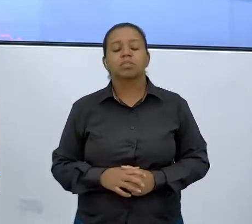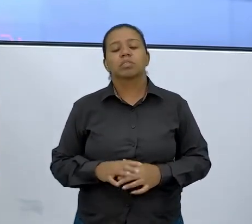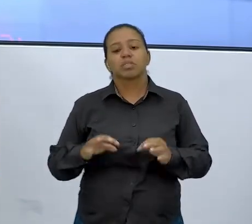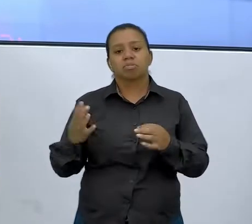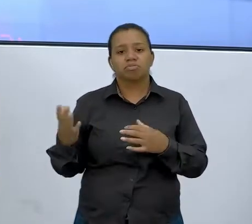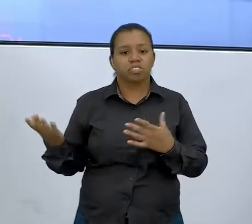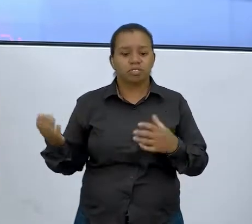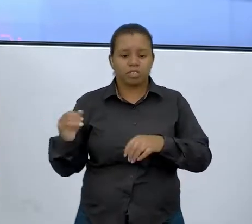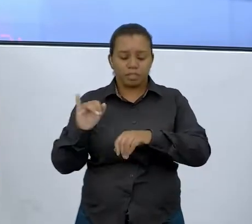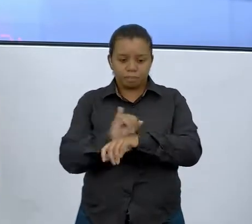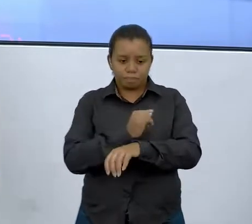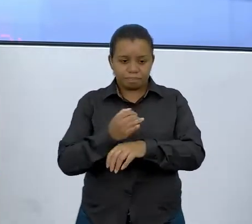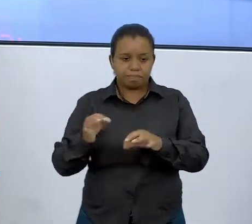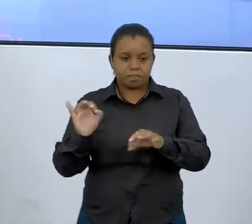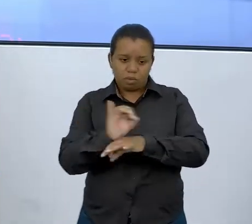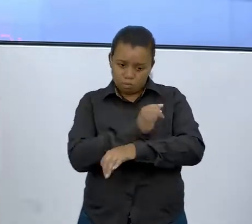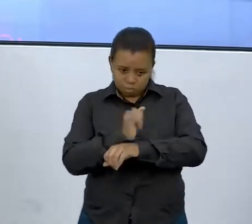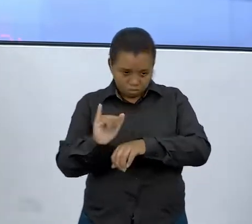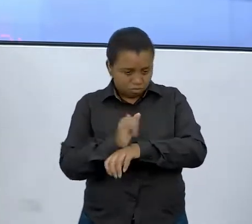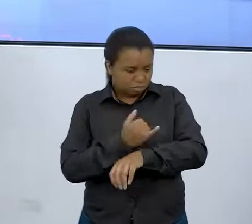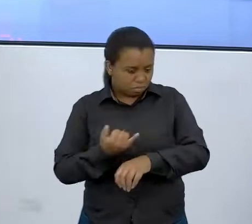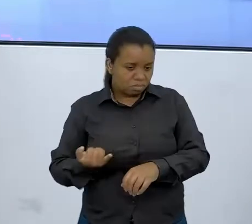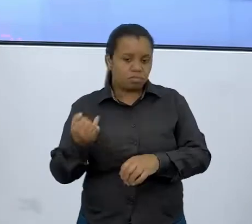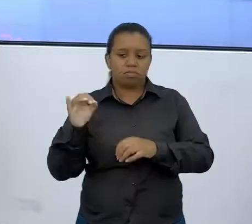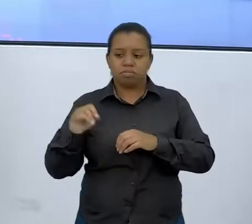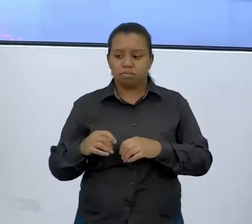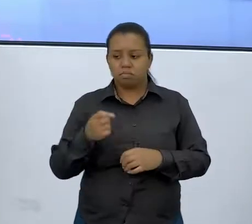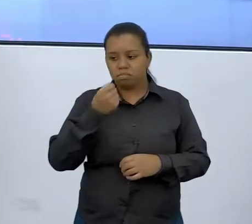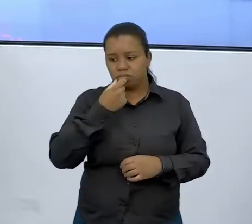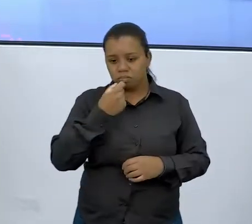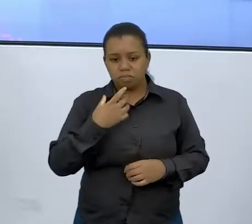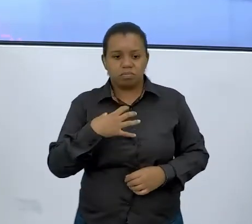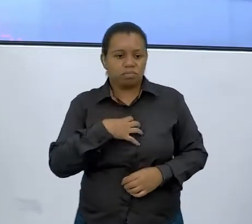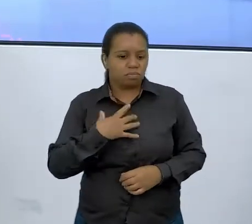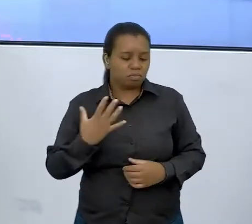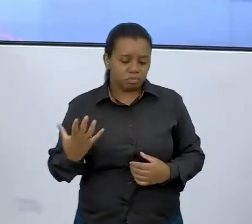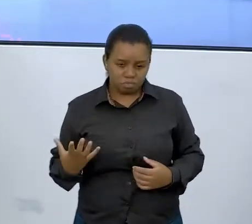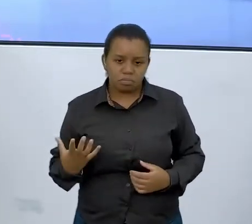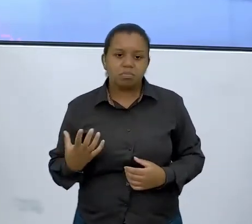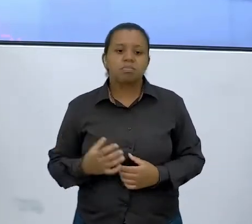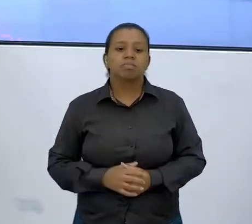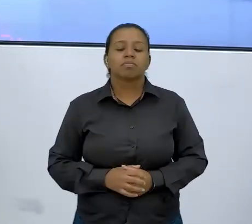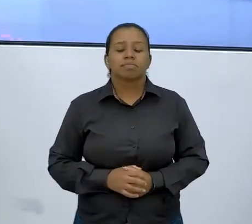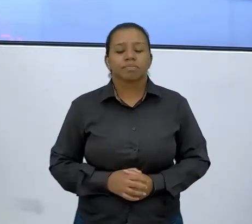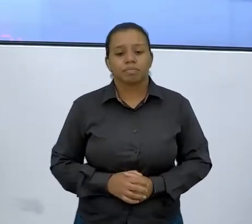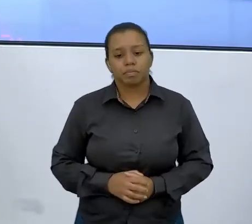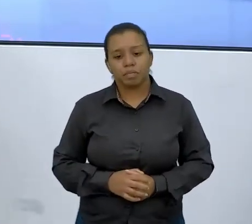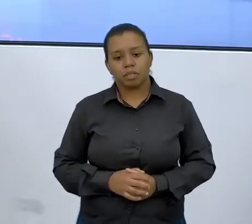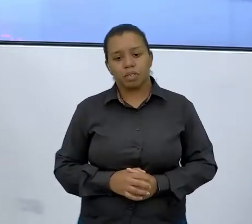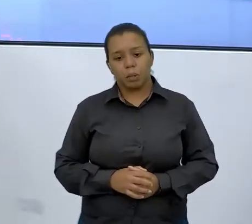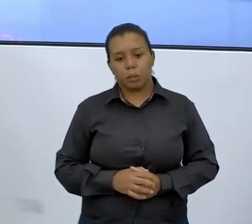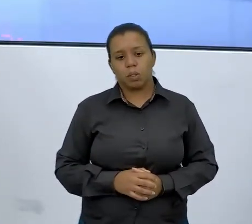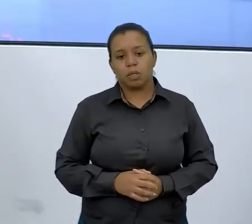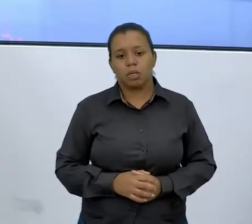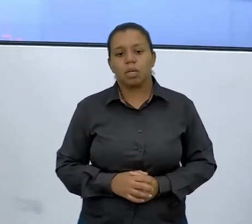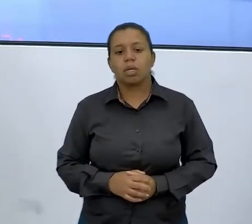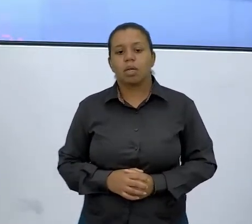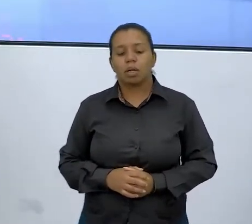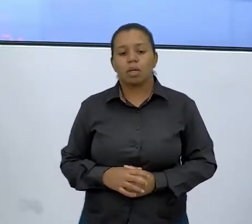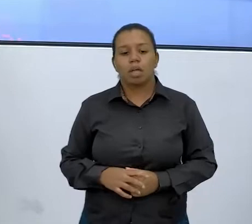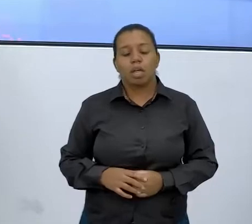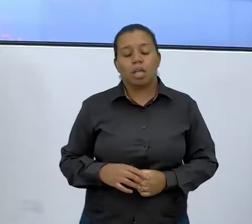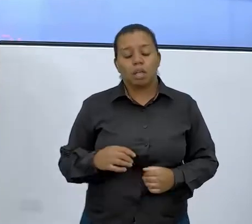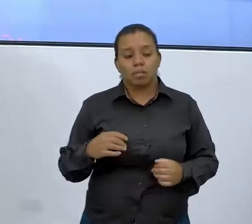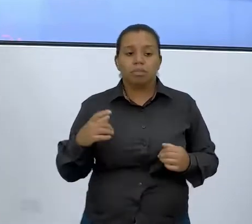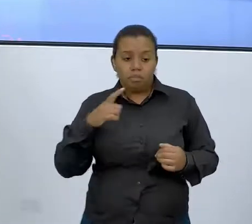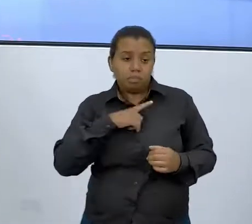recursos que não são muito saudáveis, como, por exemplo, o uso de anabolizantes sem... Eu não sei muito bem como funciona o uso de anabolizantes, mas eu